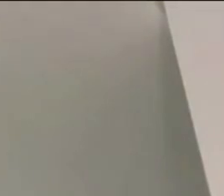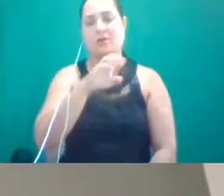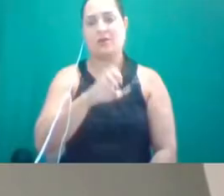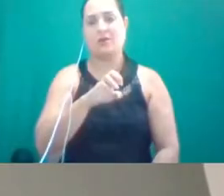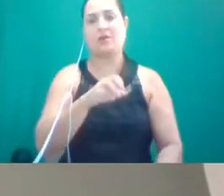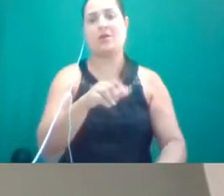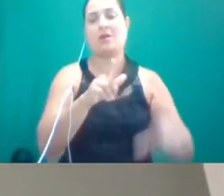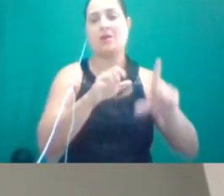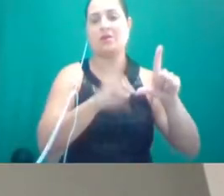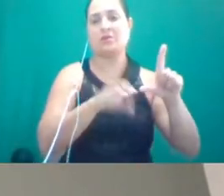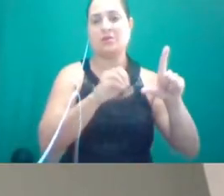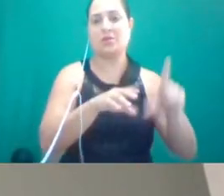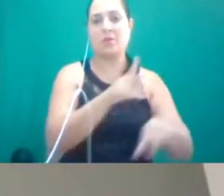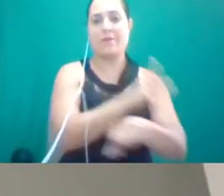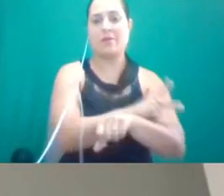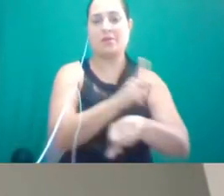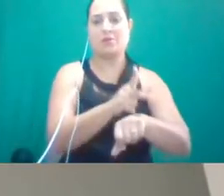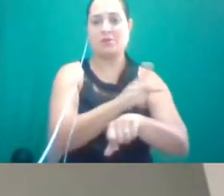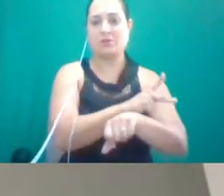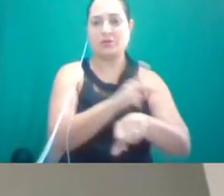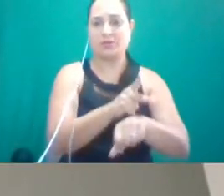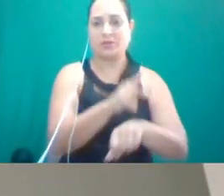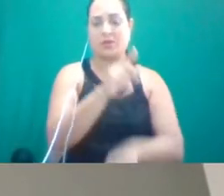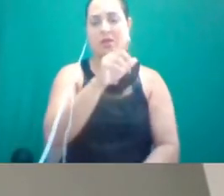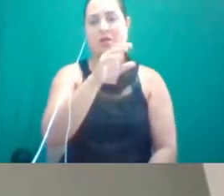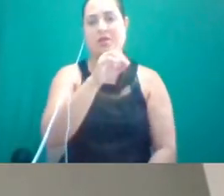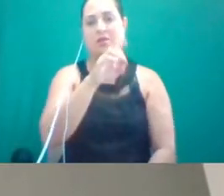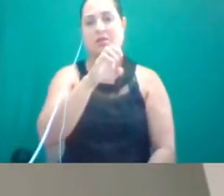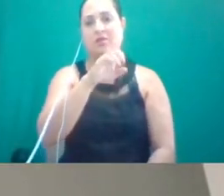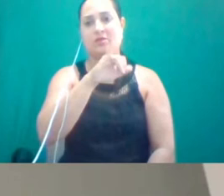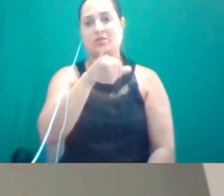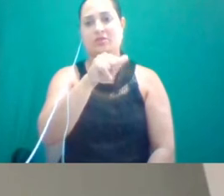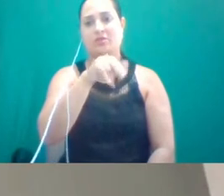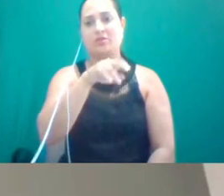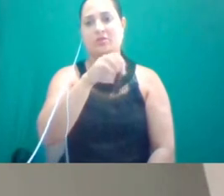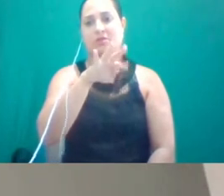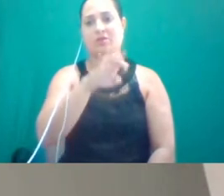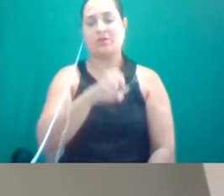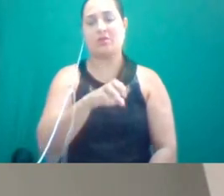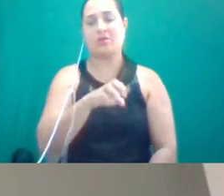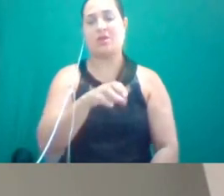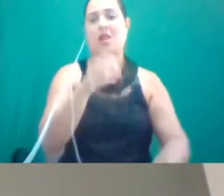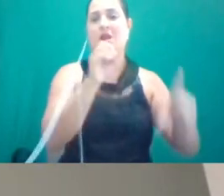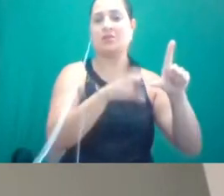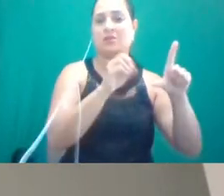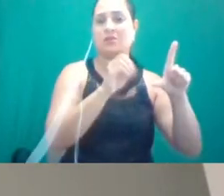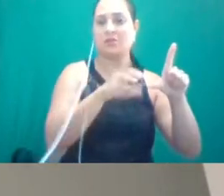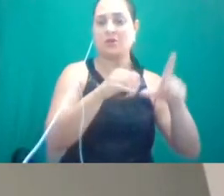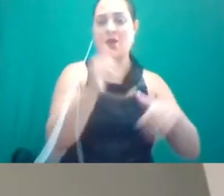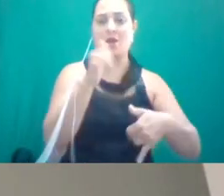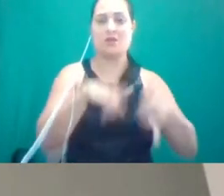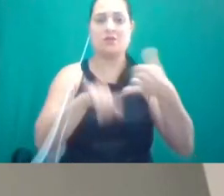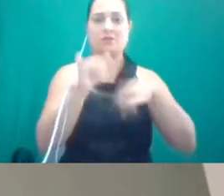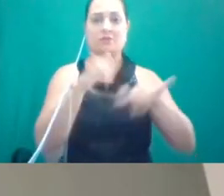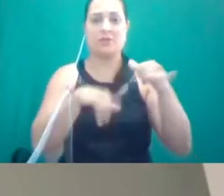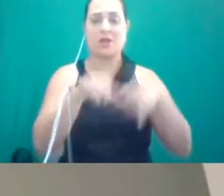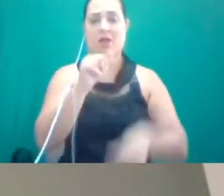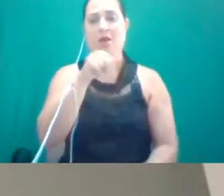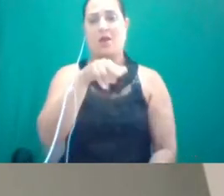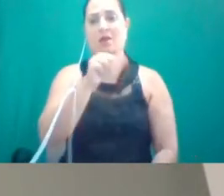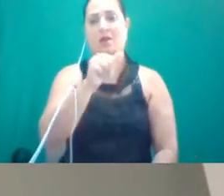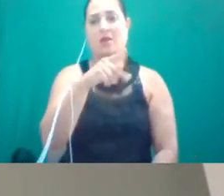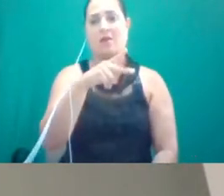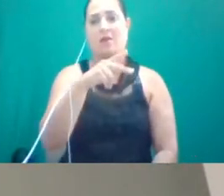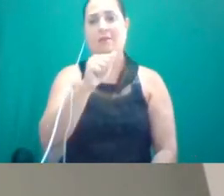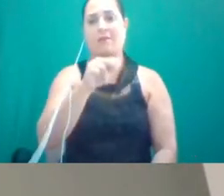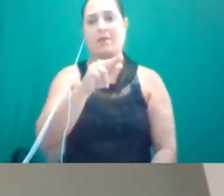ética e competência as atividades e responsabilidades atribuídas aos artes educadores. Prometo buscar o aperfeiçoamento contínuo